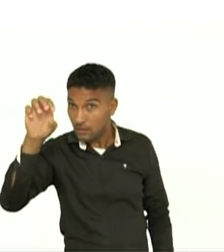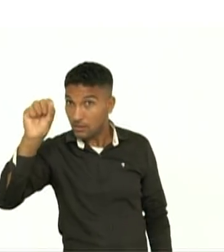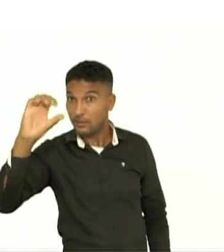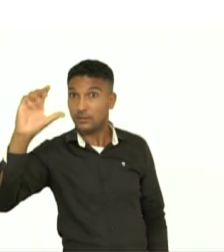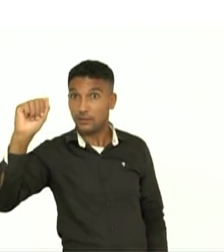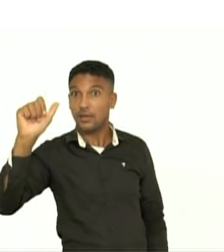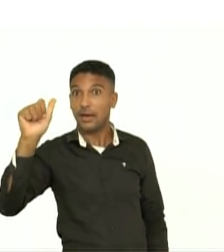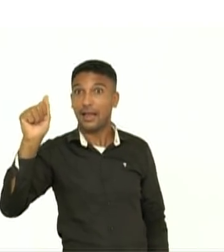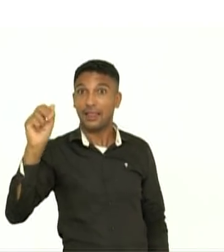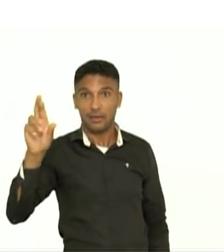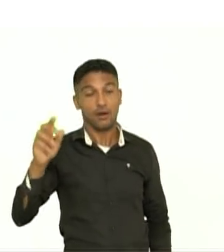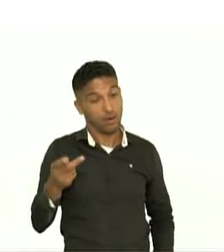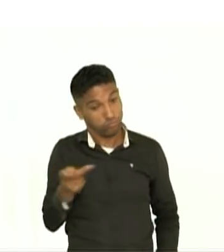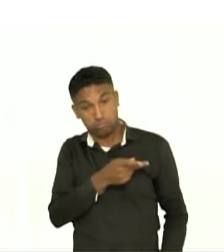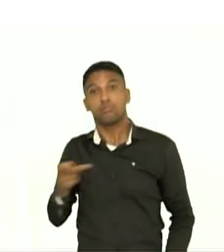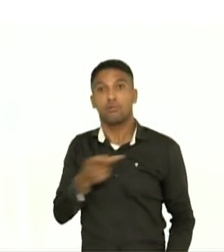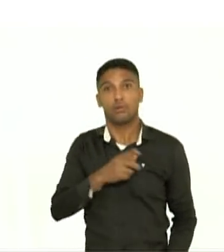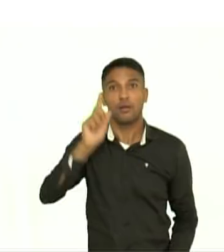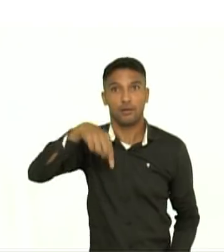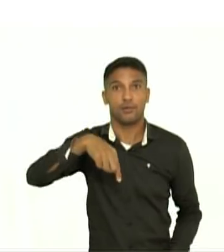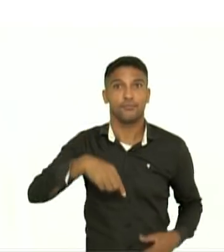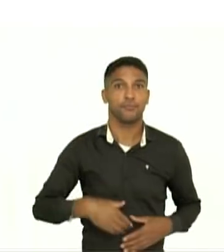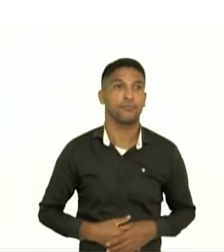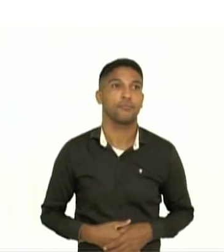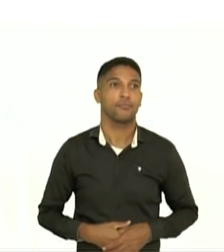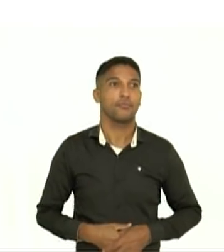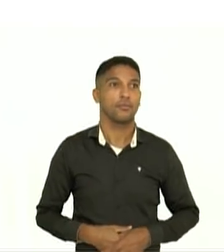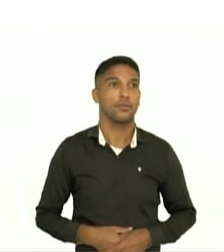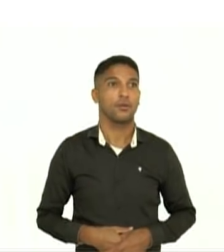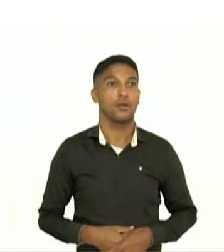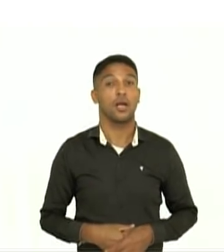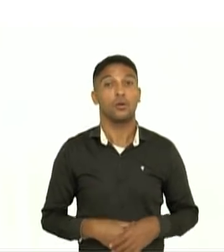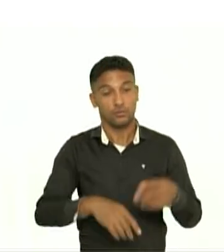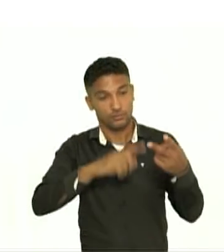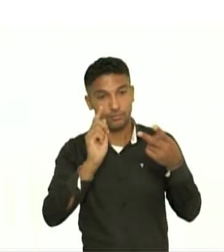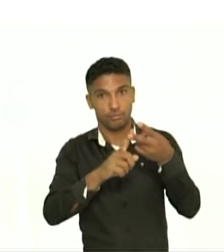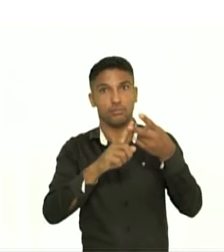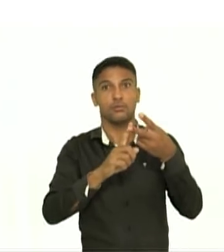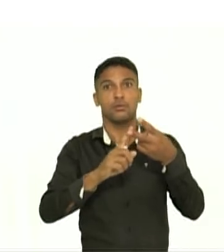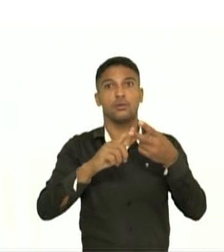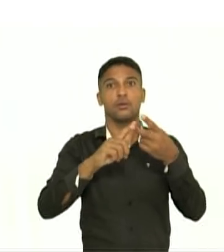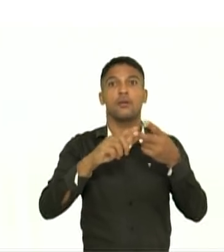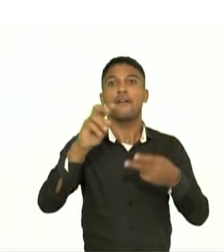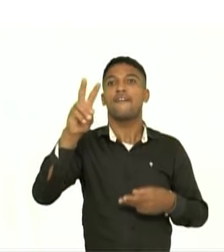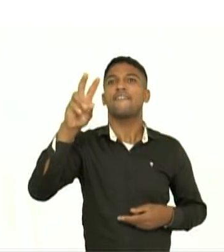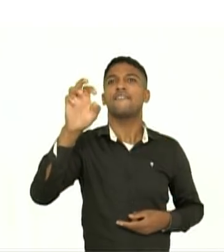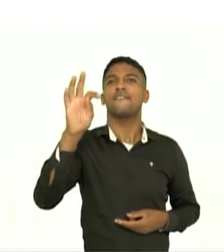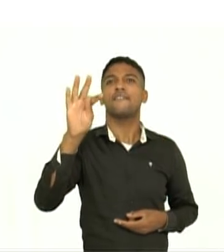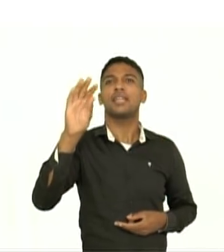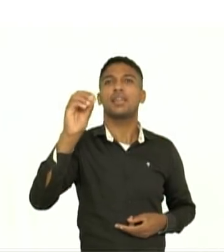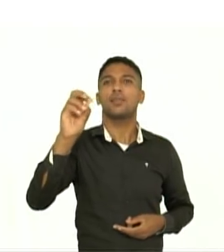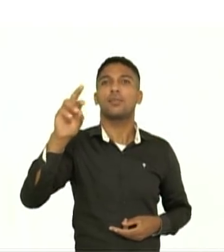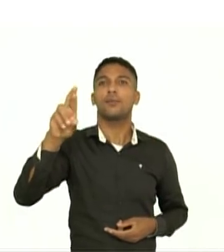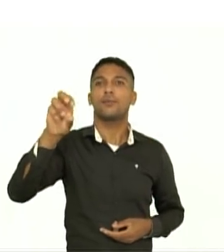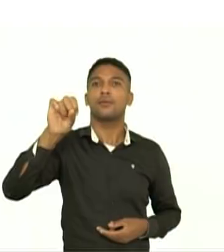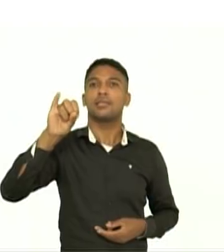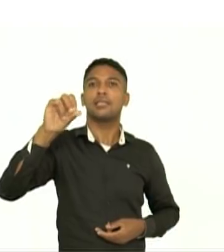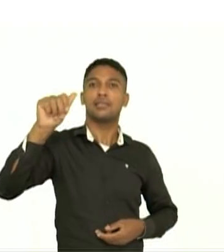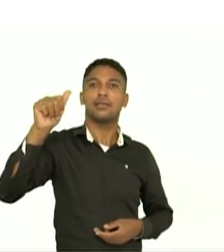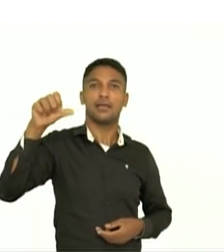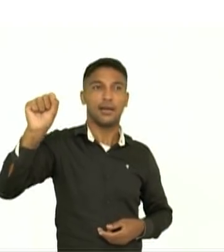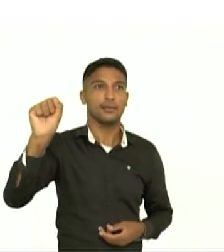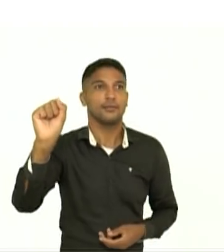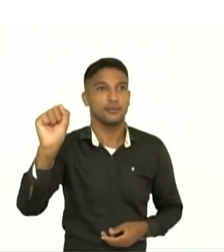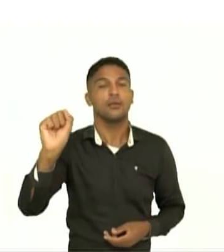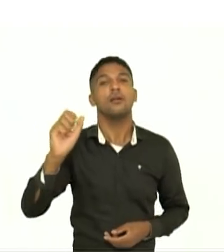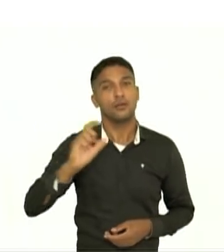Grandezas vetoriais. Como a gente já conversou antes, grandezas vetoriais aqui, além do módulo e unidade, apresenta módulo,